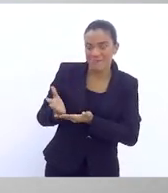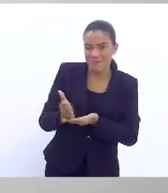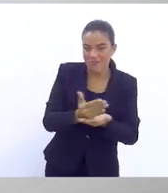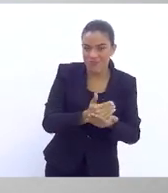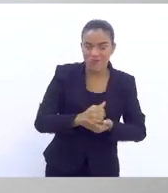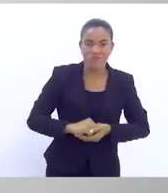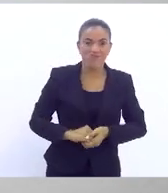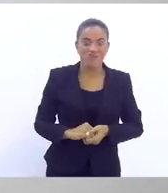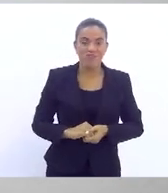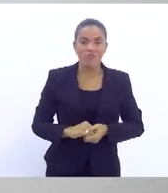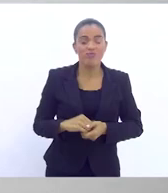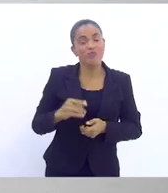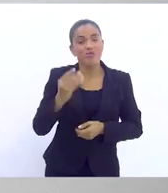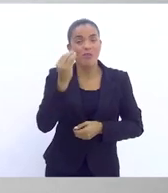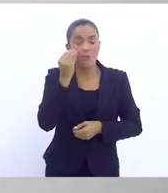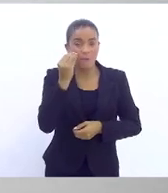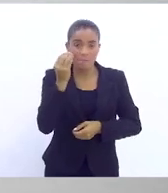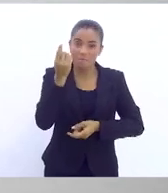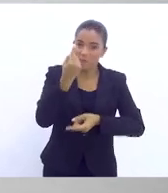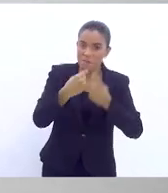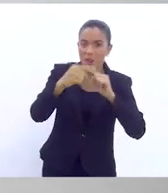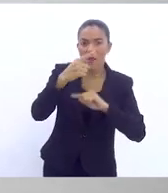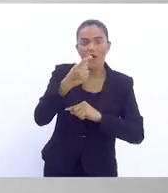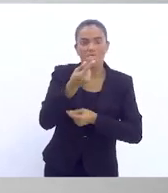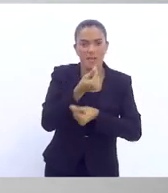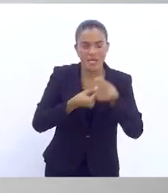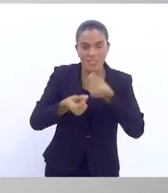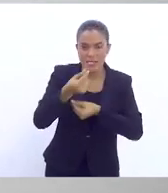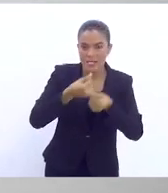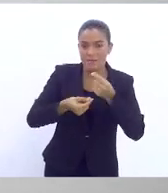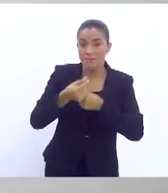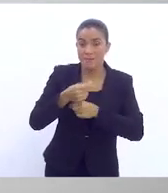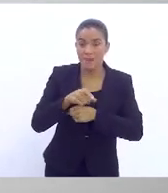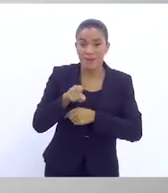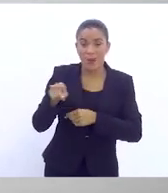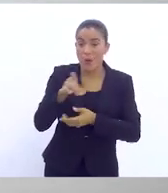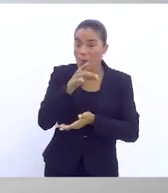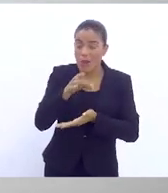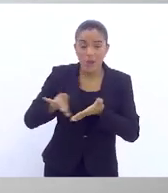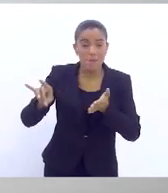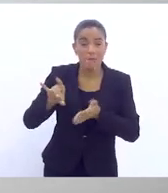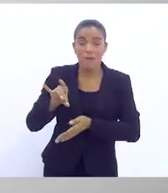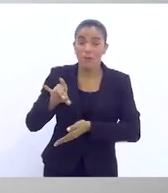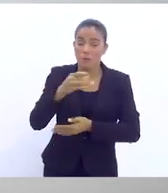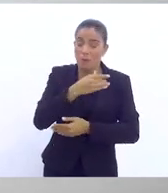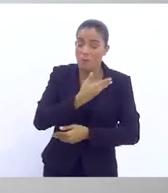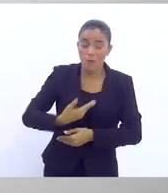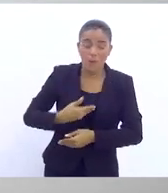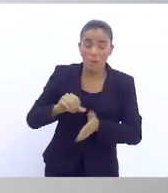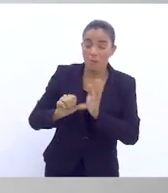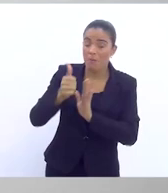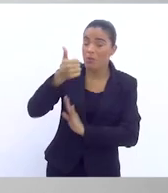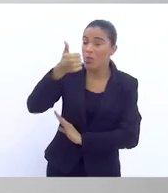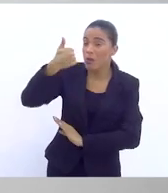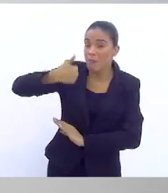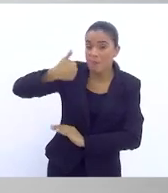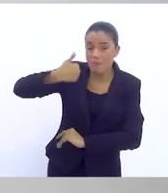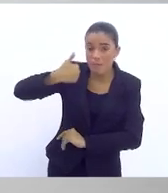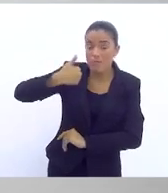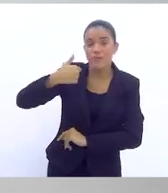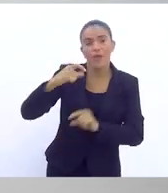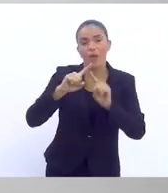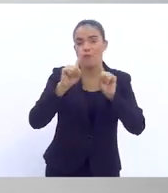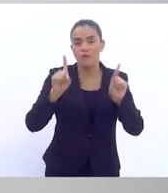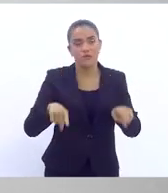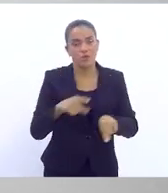e nesses regimes de recuperação fiscal né o inimigo público número 1 sempre é o